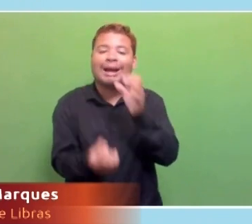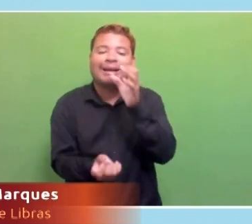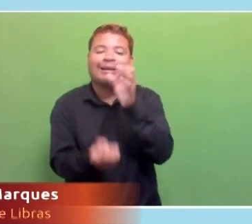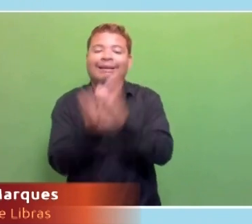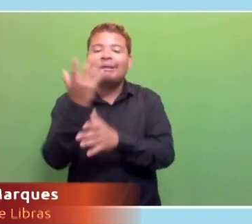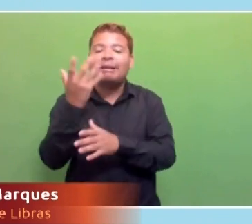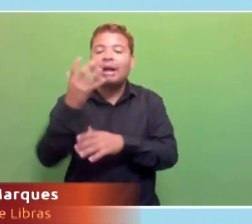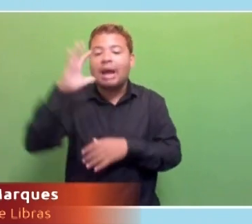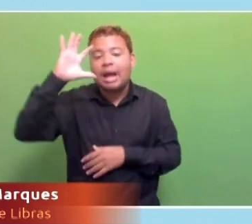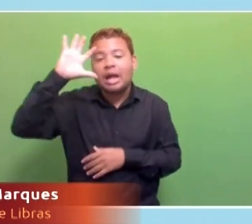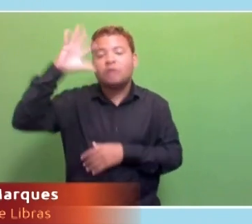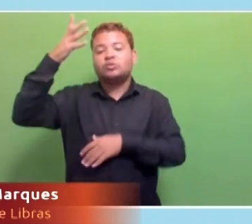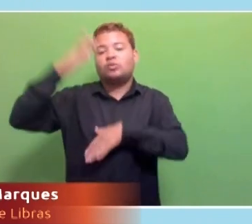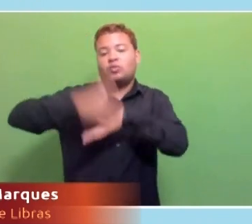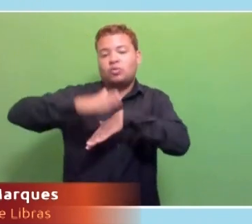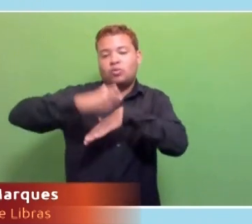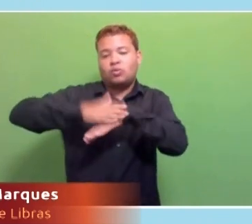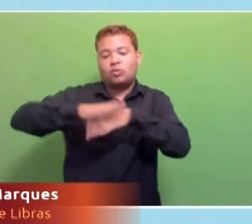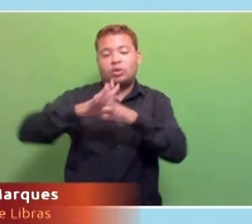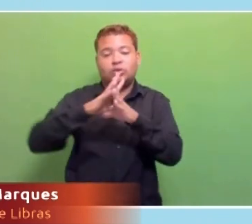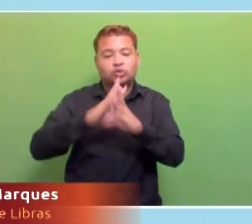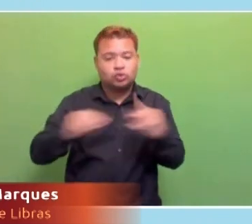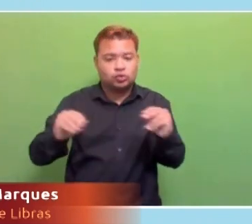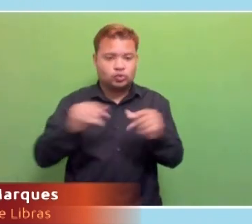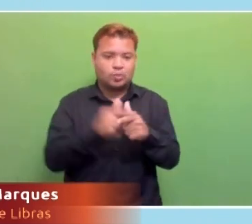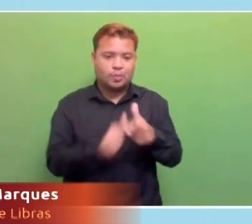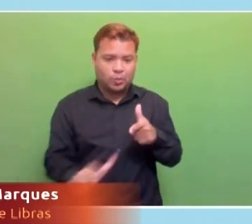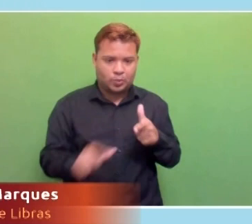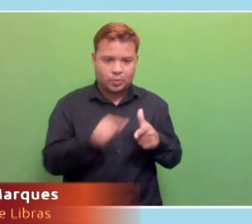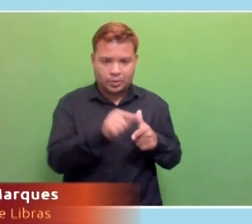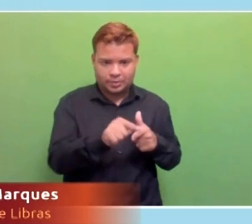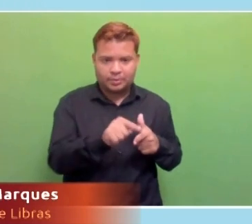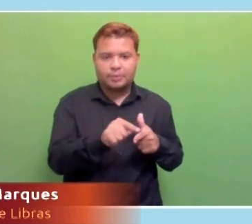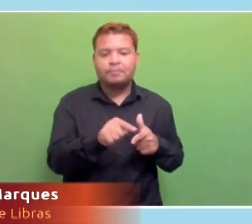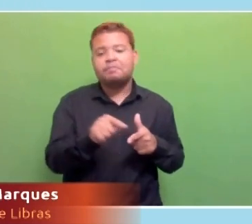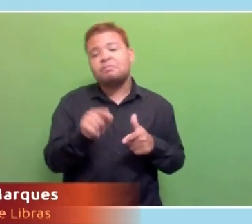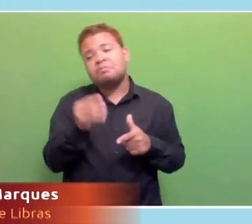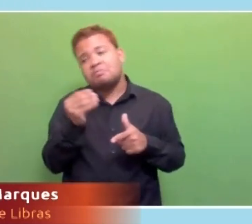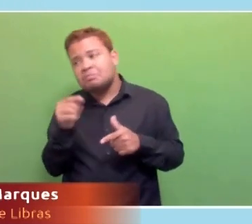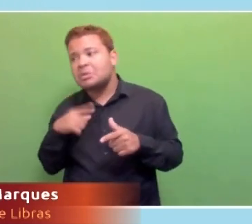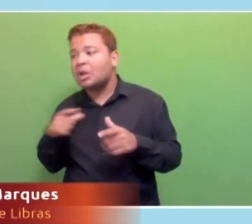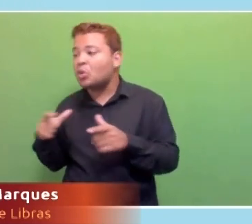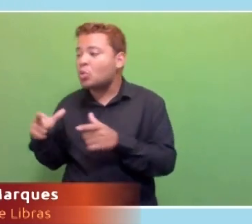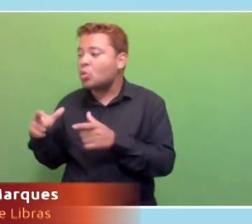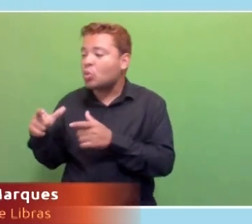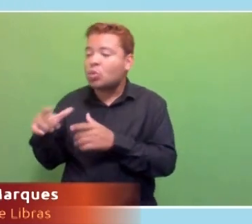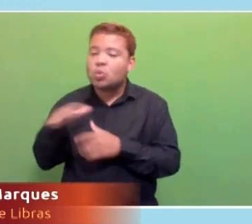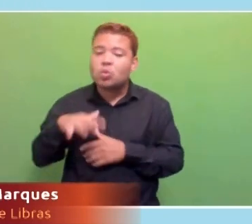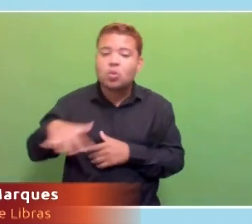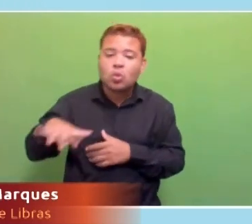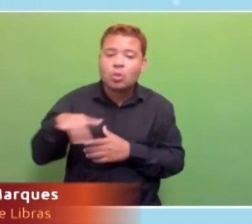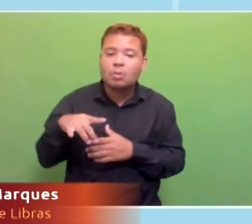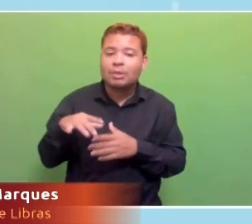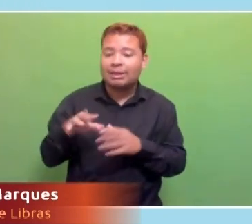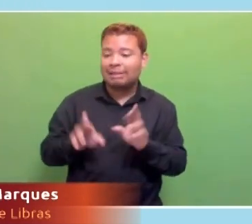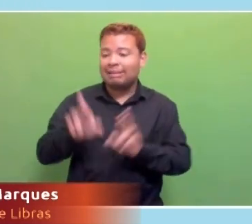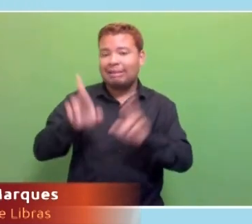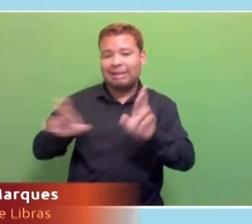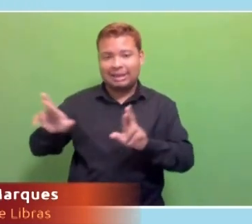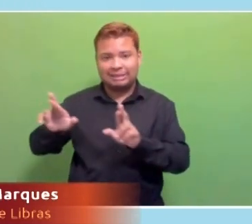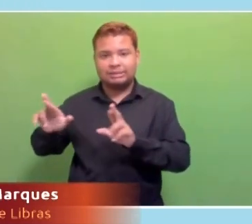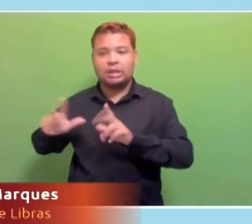solução, ainda que seja minimamente consensuada em relação à liderança